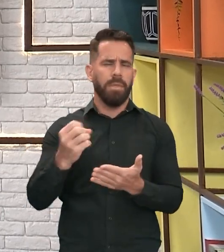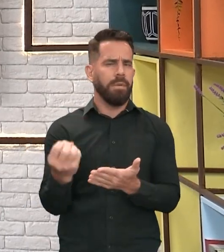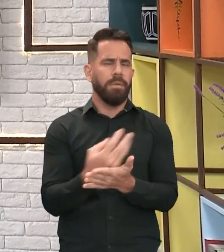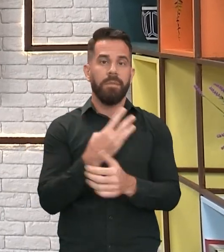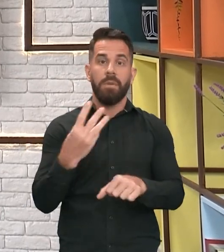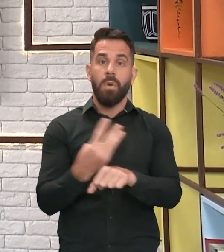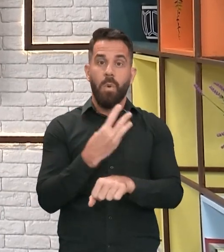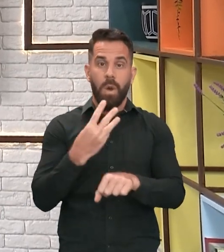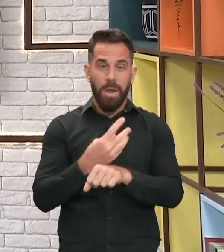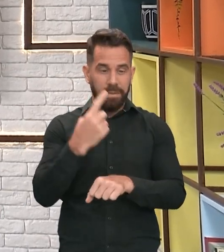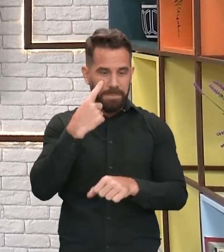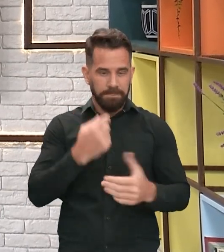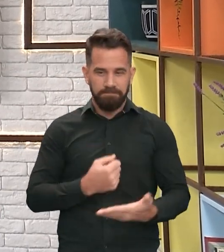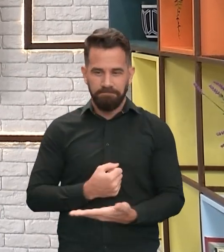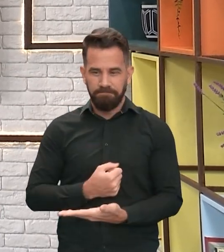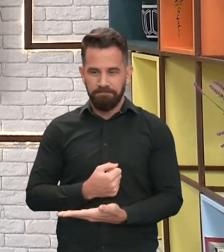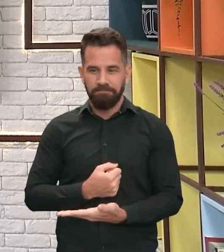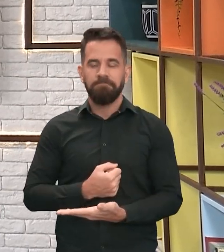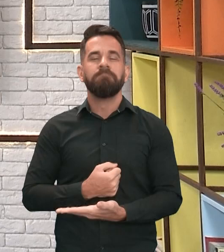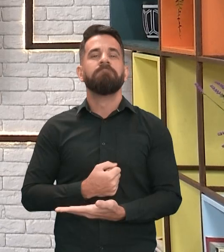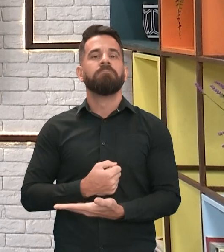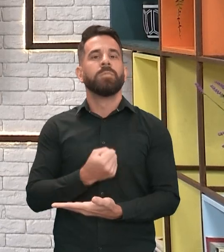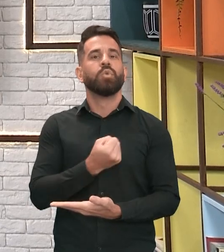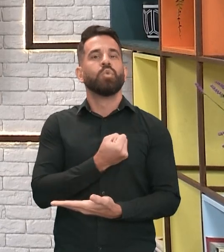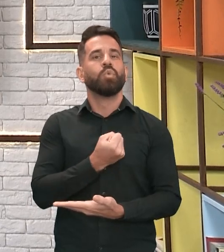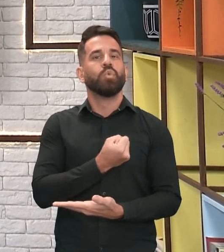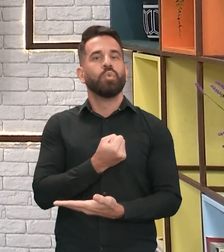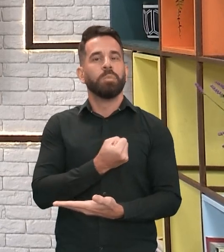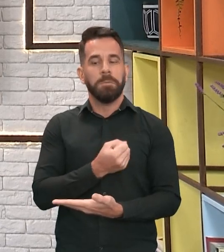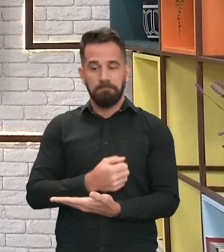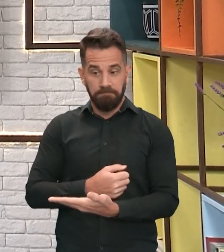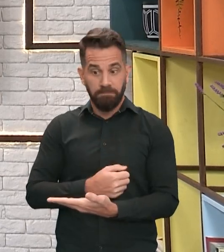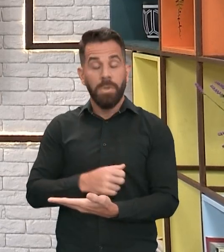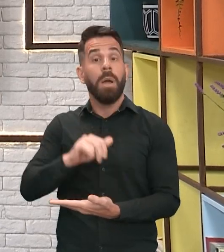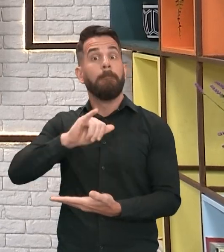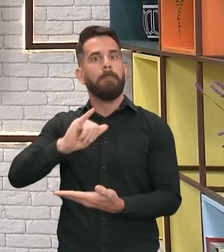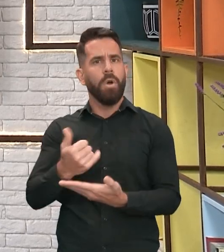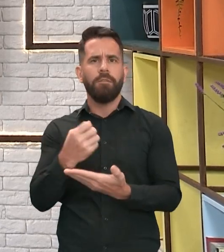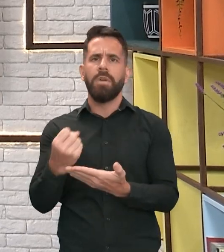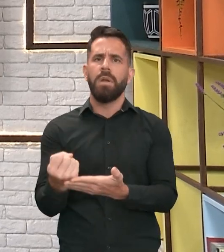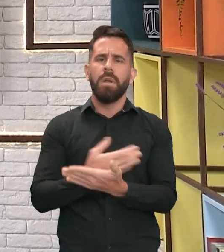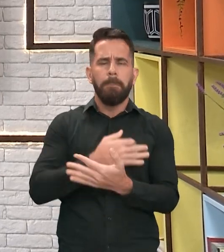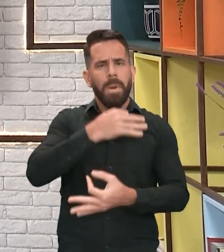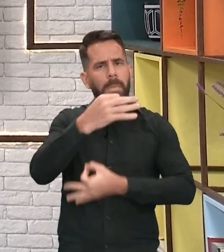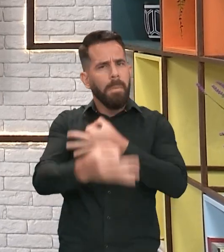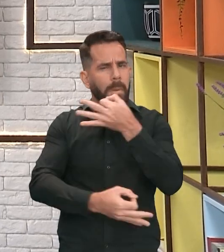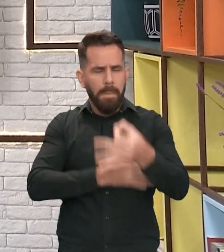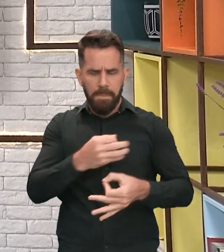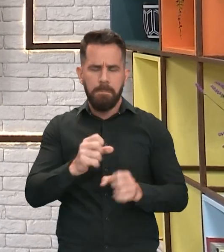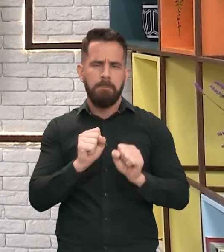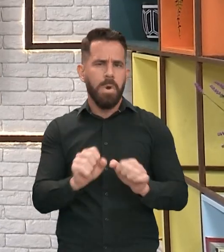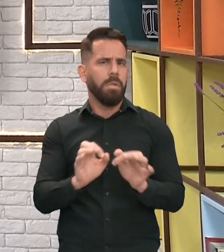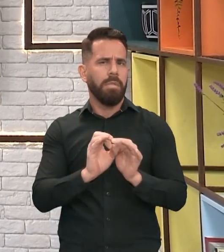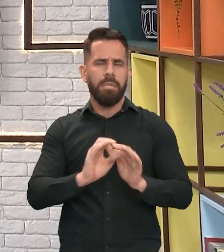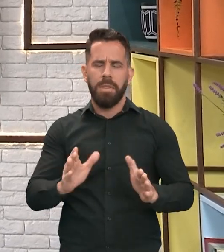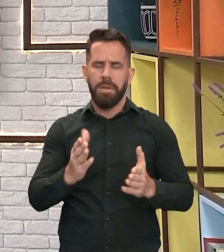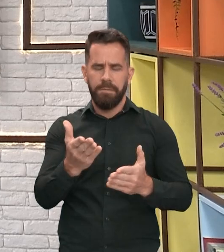WhatsApp. É só você mandar a sua mensagem por meio desse número que aparece aqui embaixo da sua tela, o